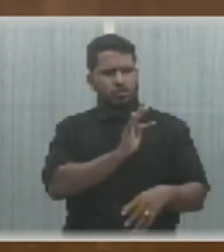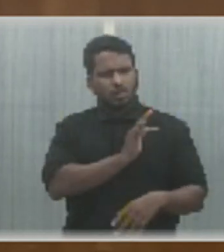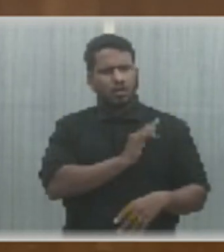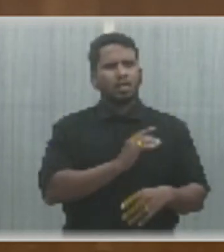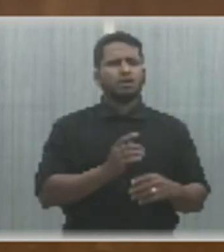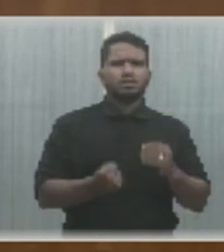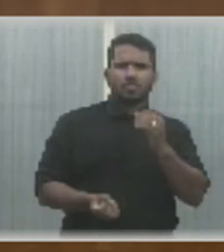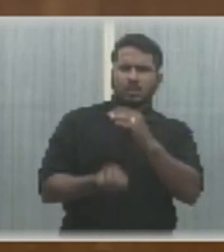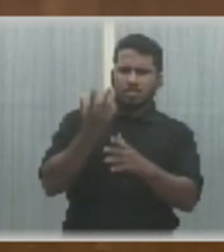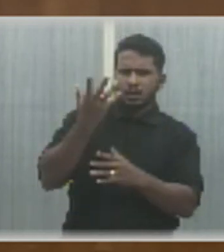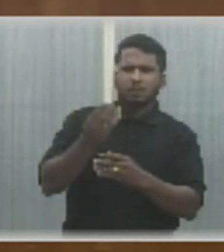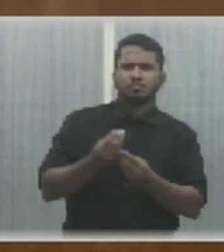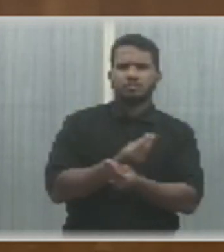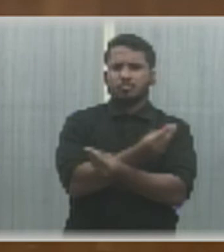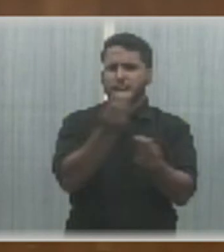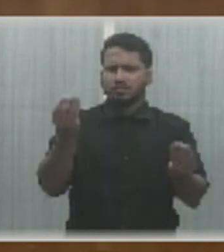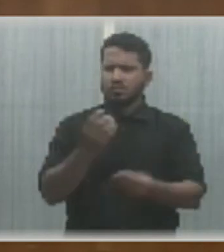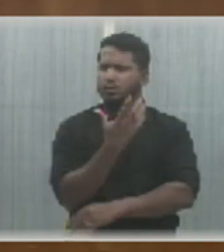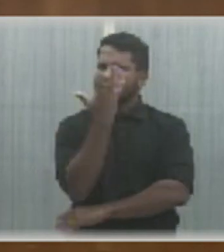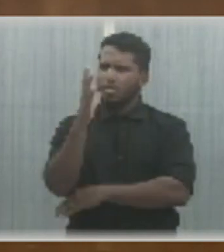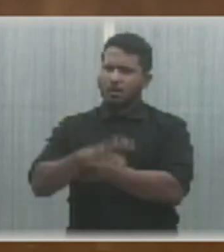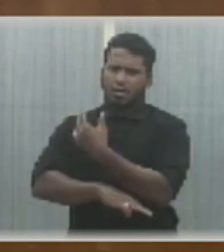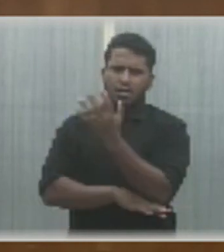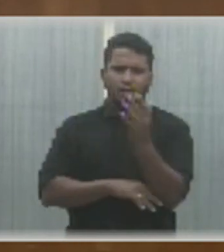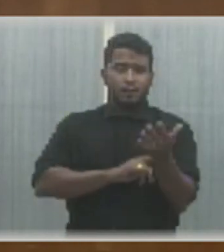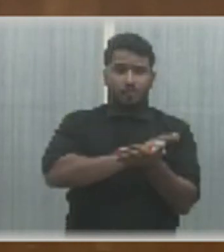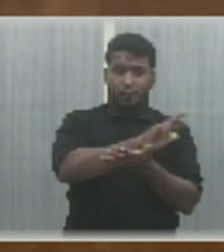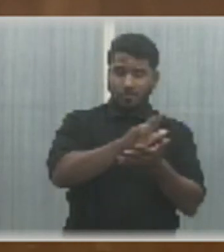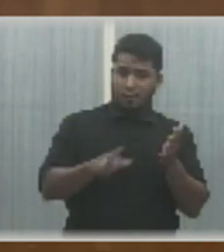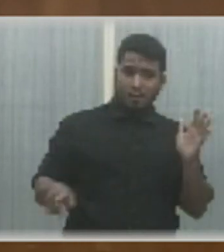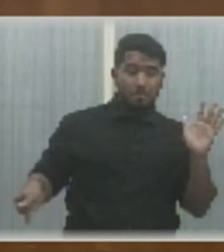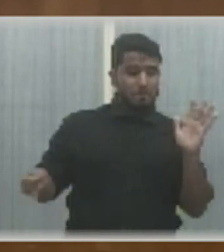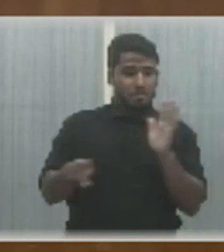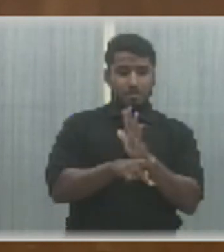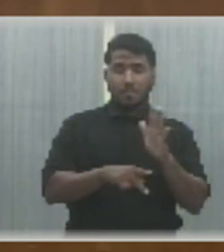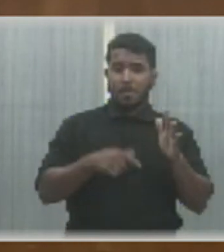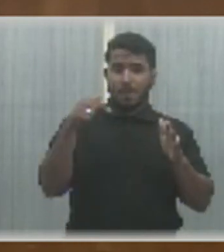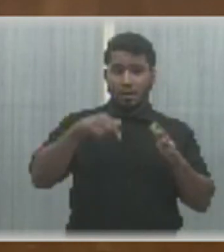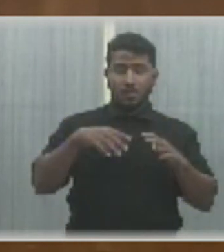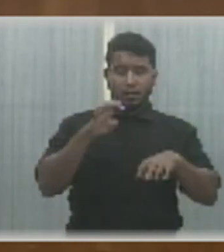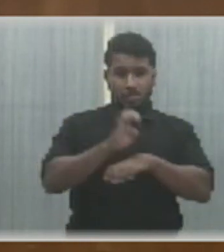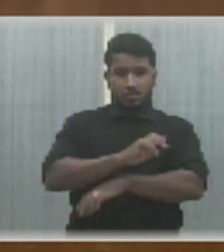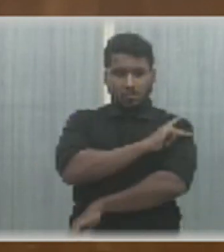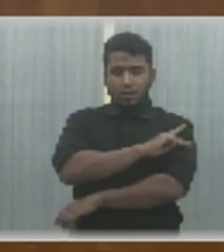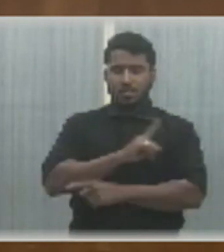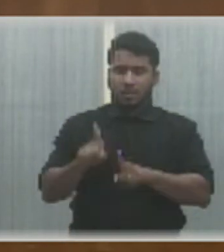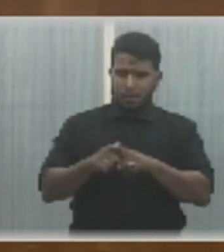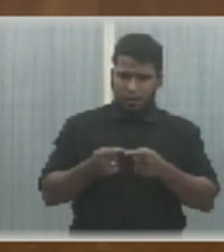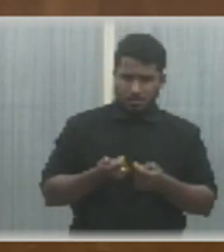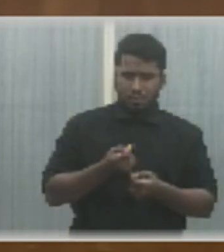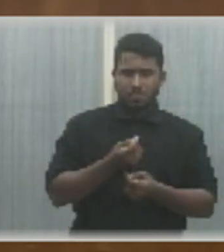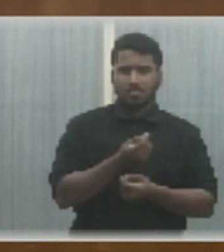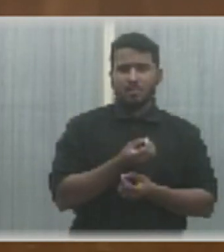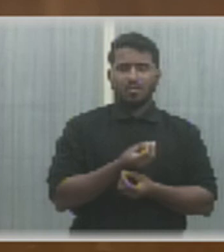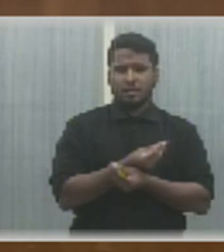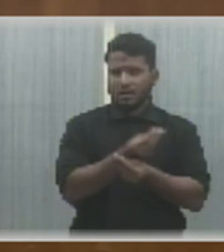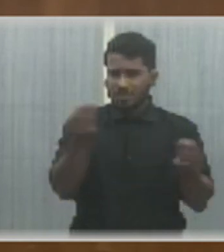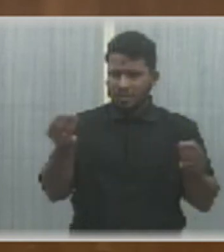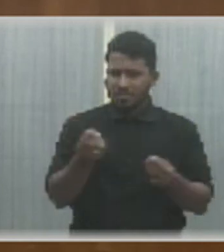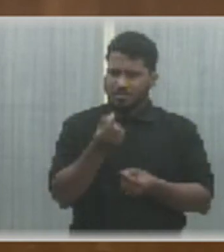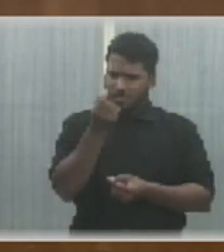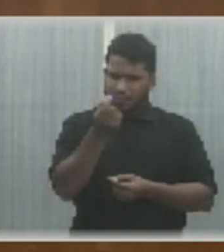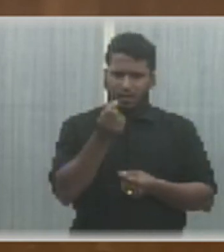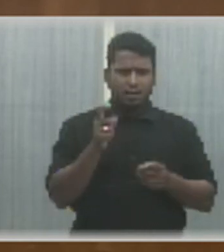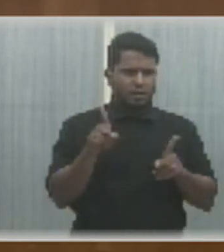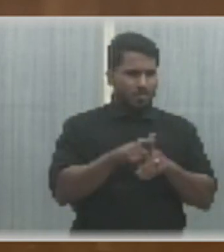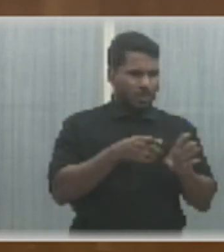produção, distribuição e plantio de mudas de espécies nativas e frutíferas e distribuição de sementes, capacitação de